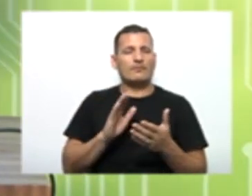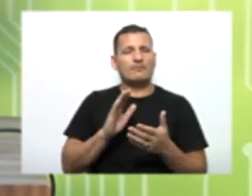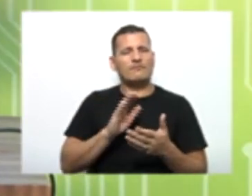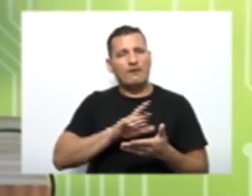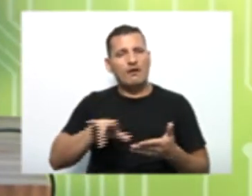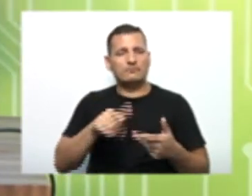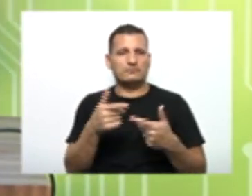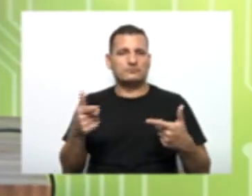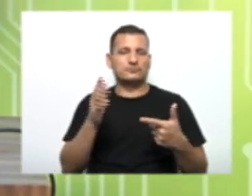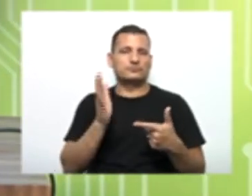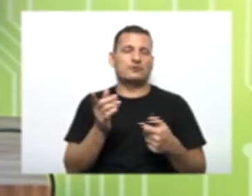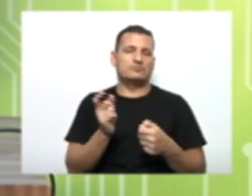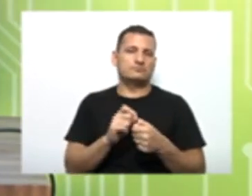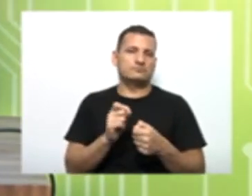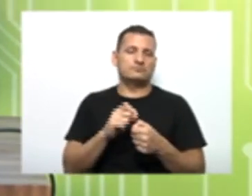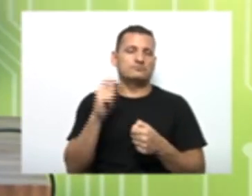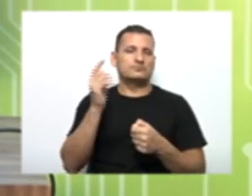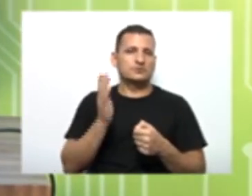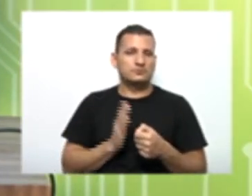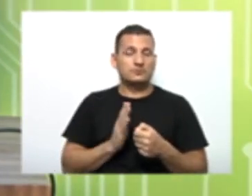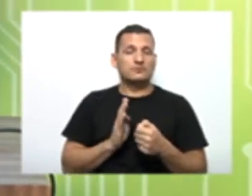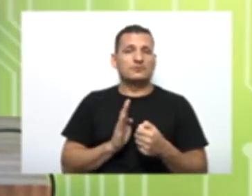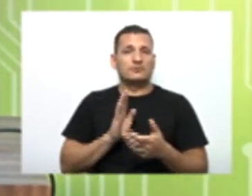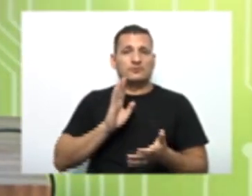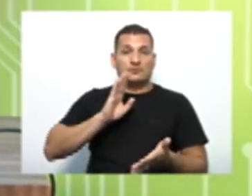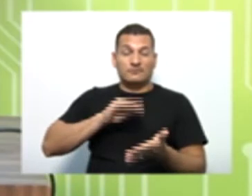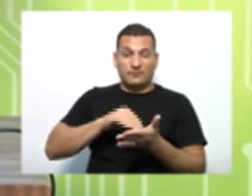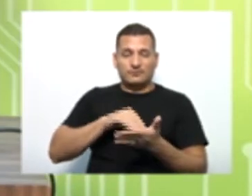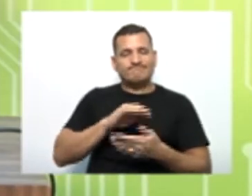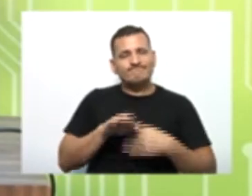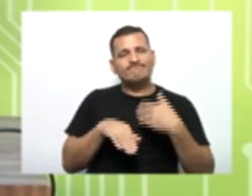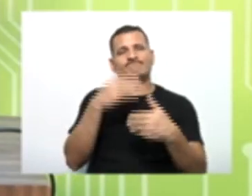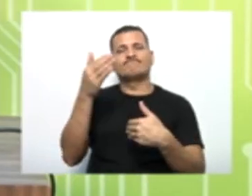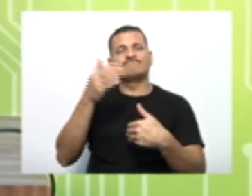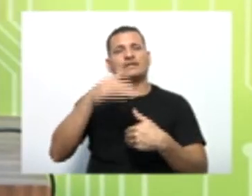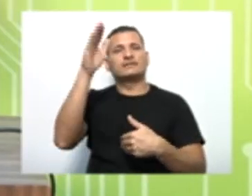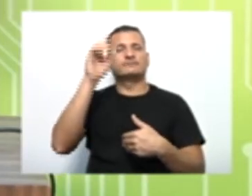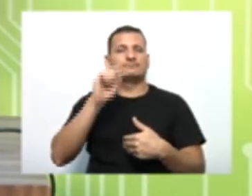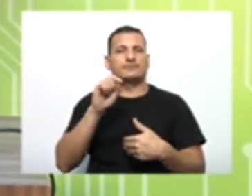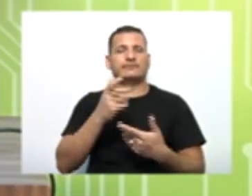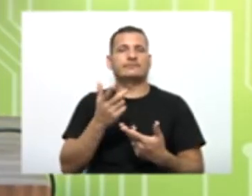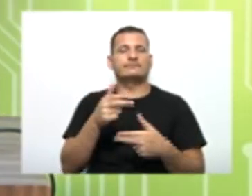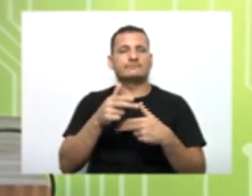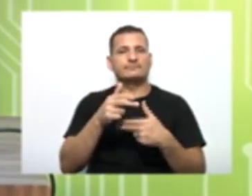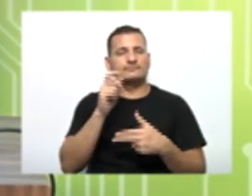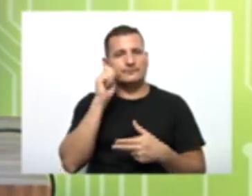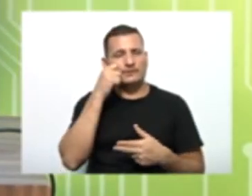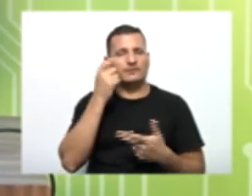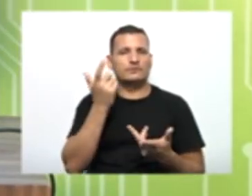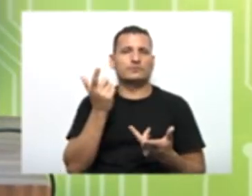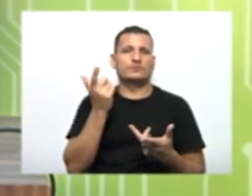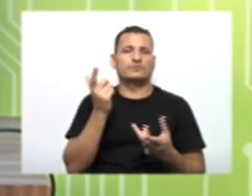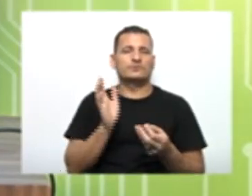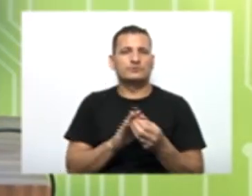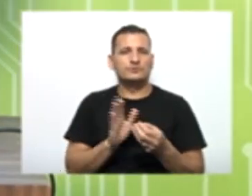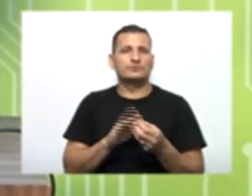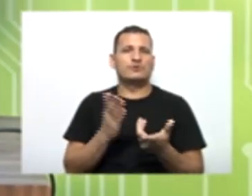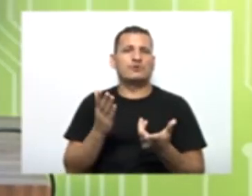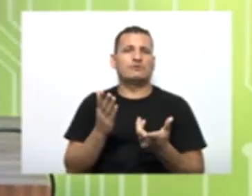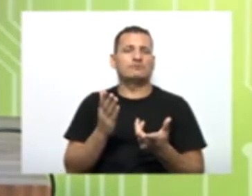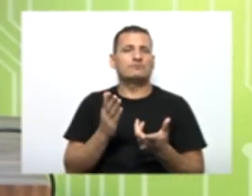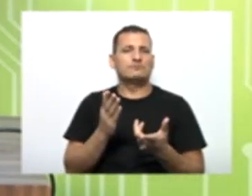é fundamental no trabalho de vocês. Quando vocês estiverem atuando numa cooperativa, vocês precisarão escrever, fazer